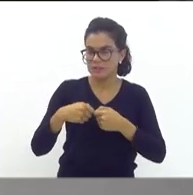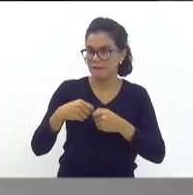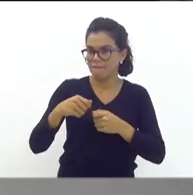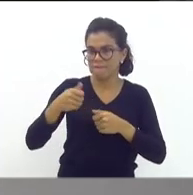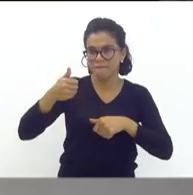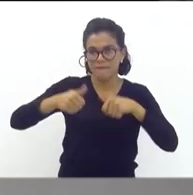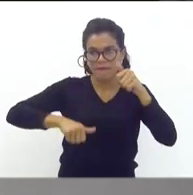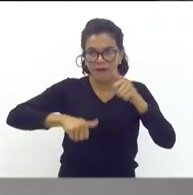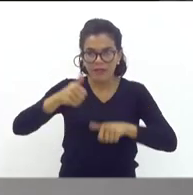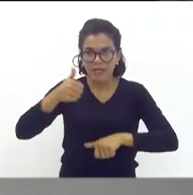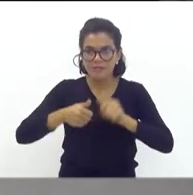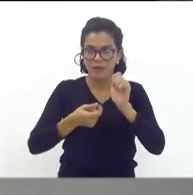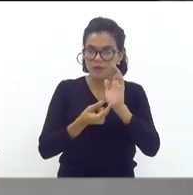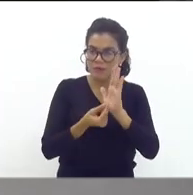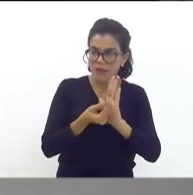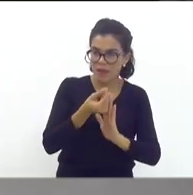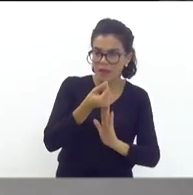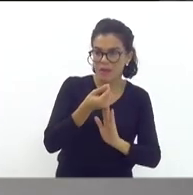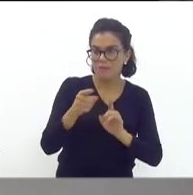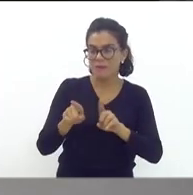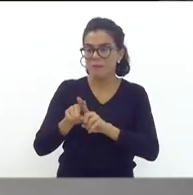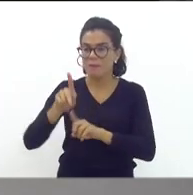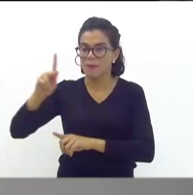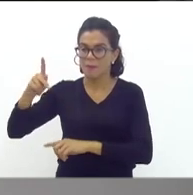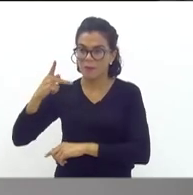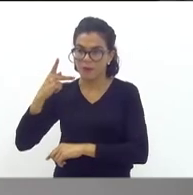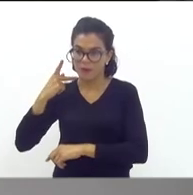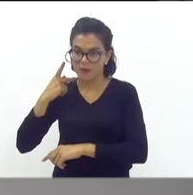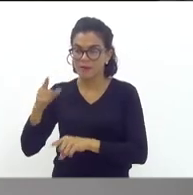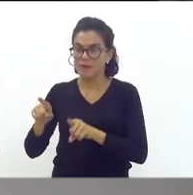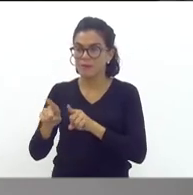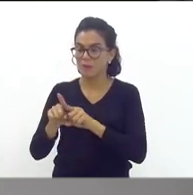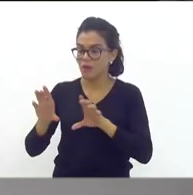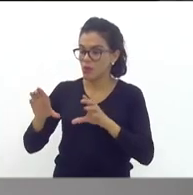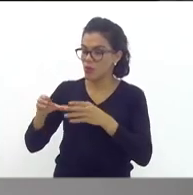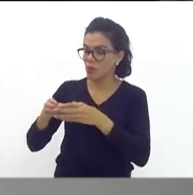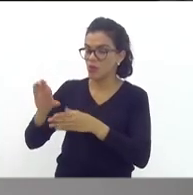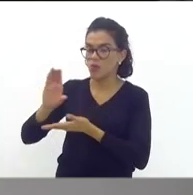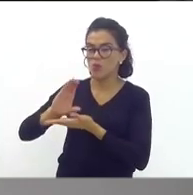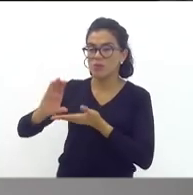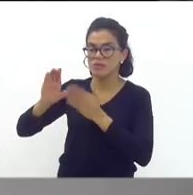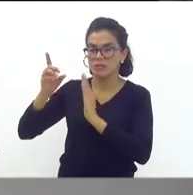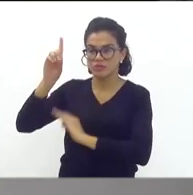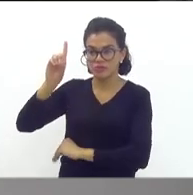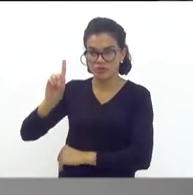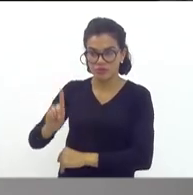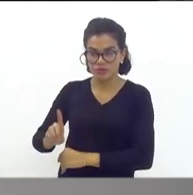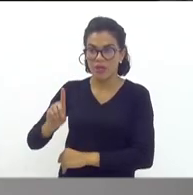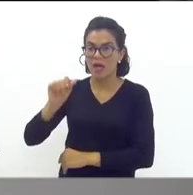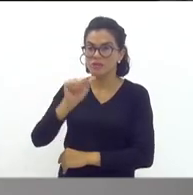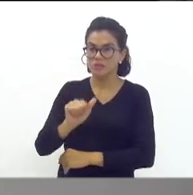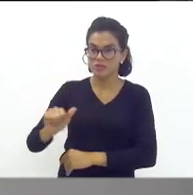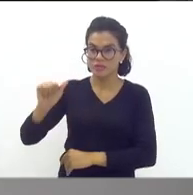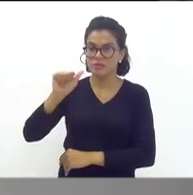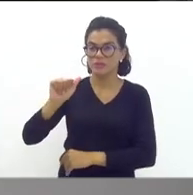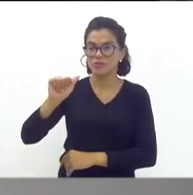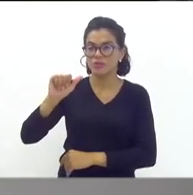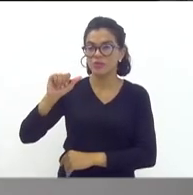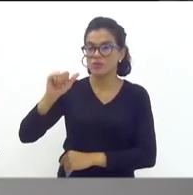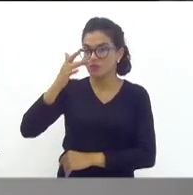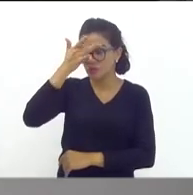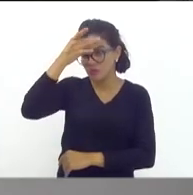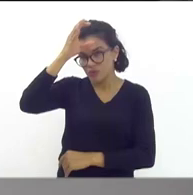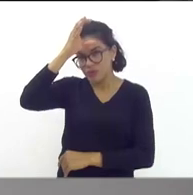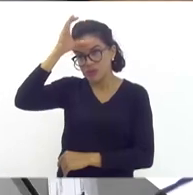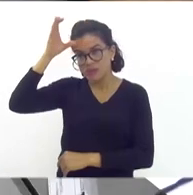tarifária da procuradoria e da própria do próprio conselho diretor a Associação Brasileira dos consumidores de energia